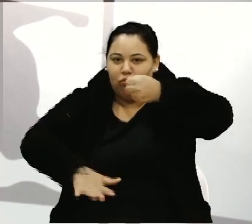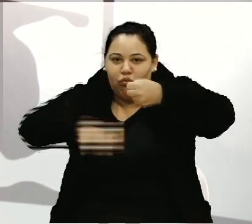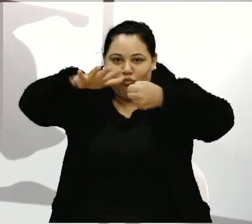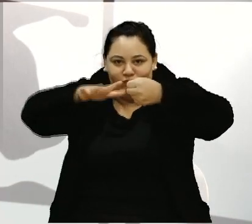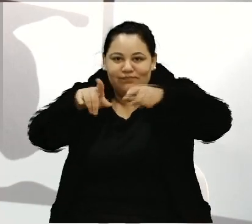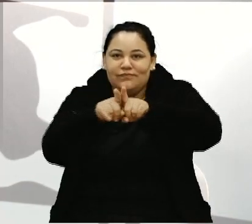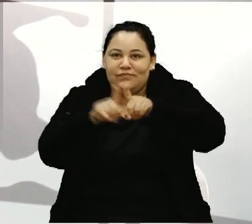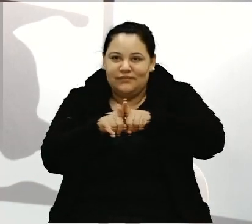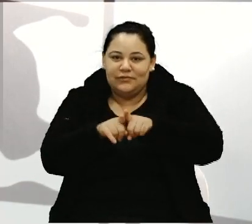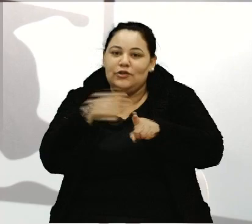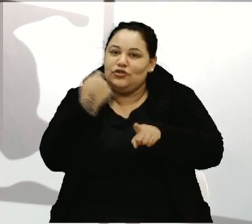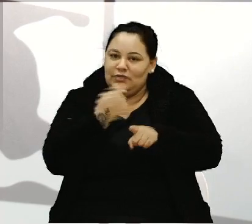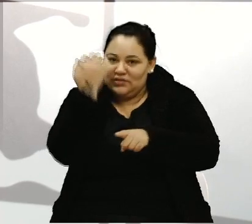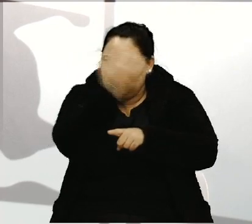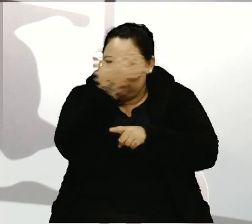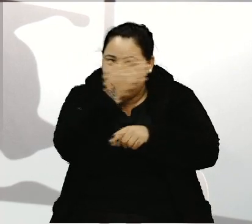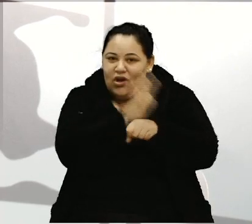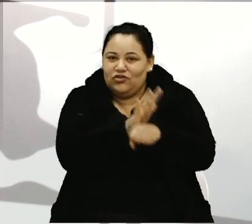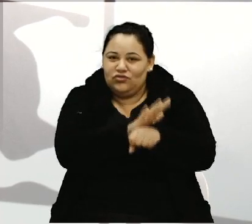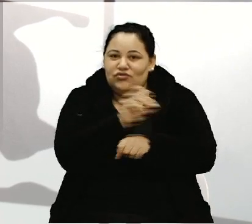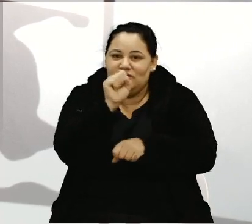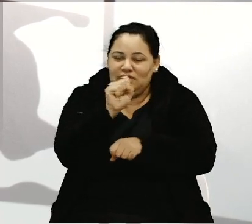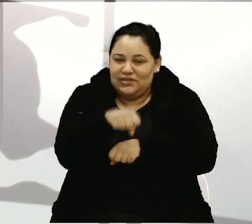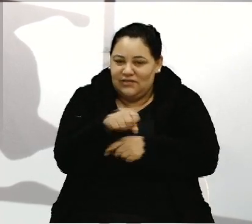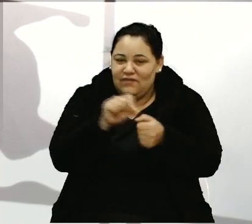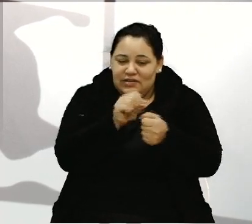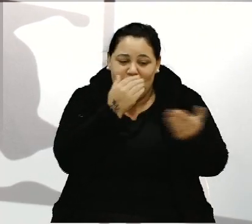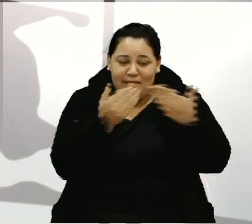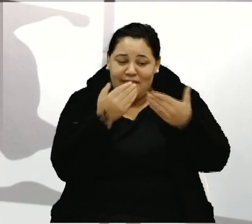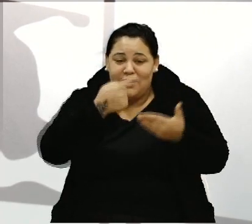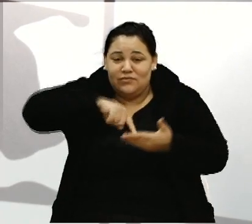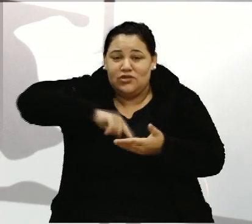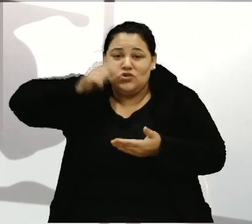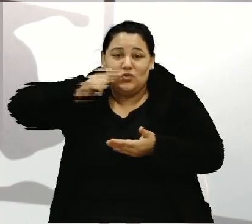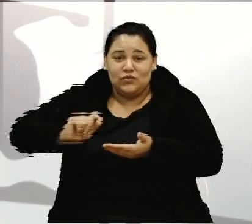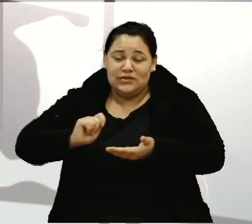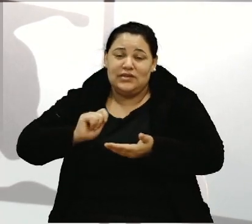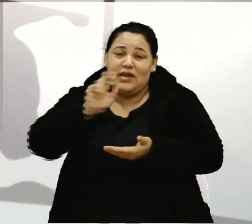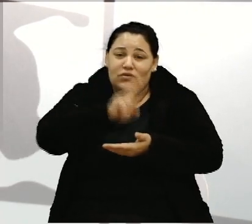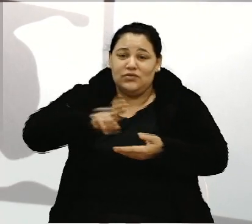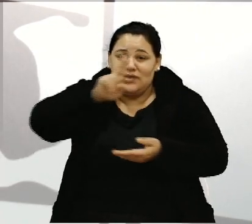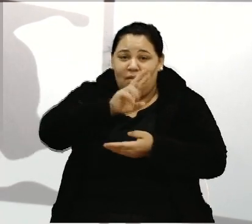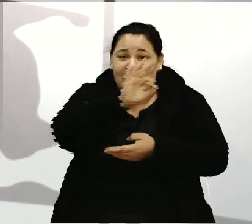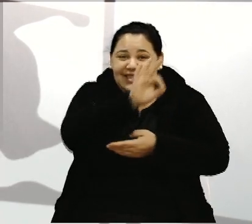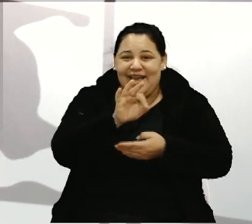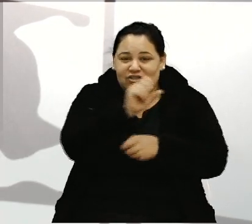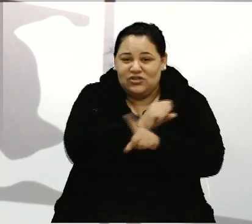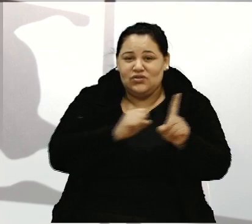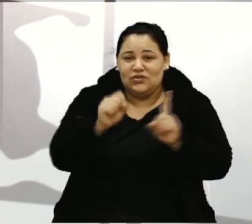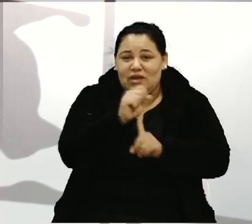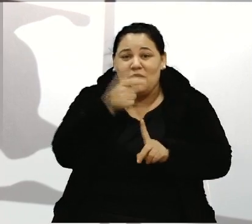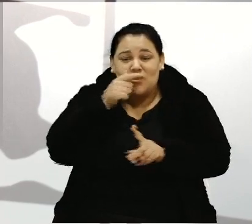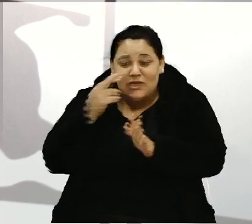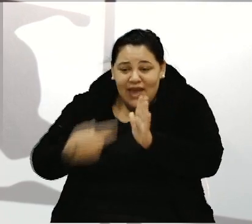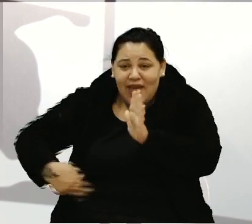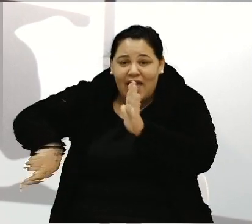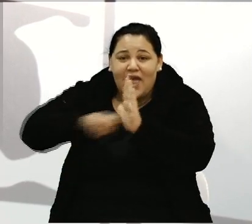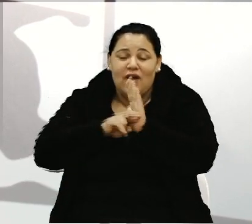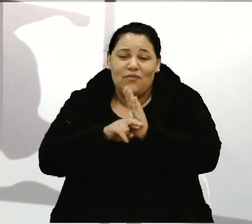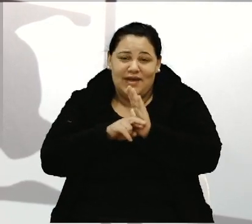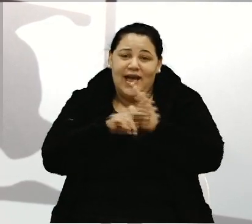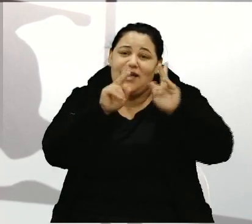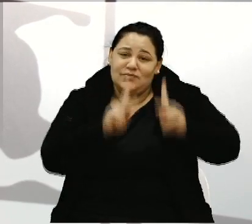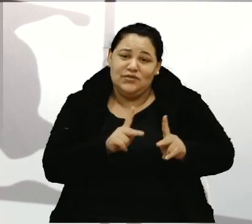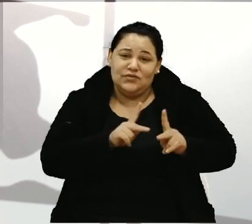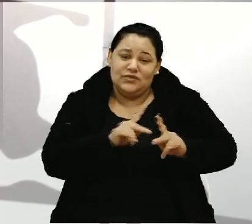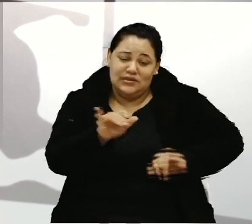técnicos, façam uma avaliação para que nós possamos aplicar uma tarifa social para nós reerguer essas pessoas que têm